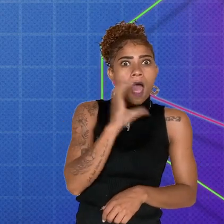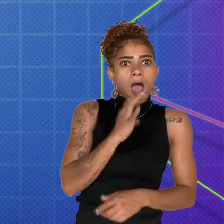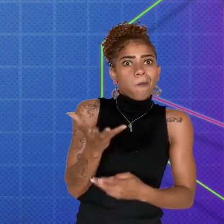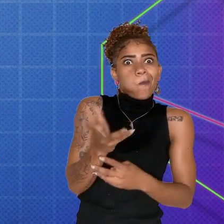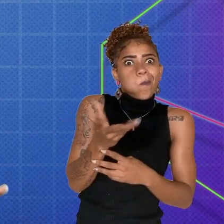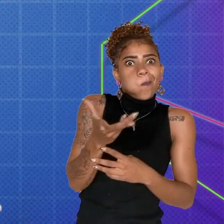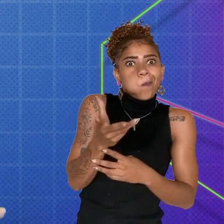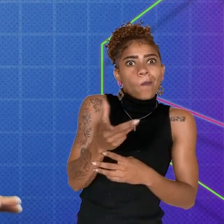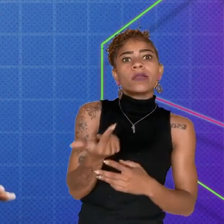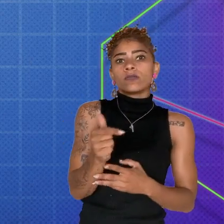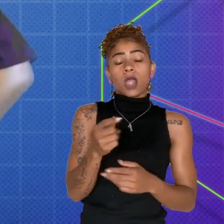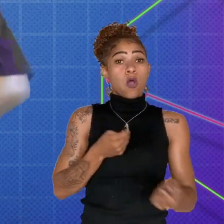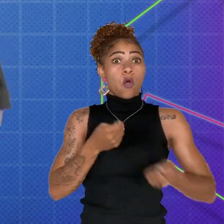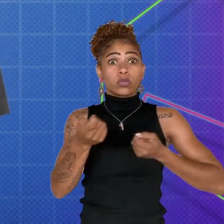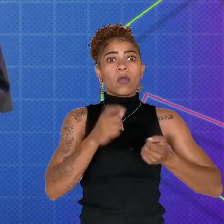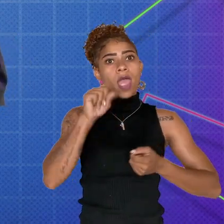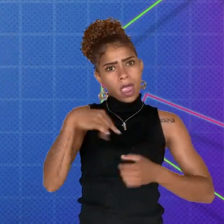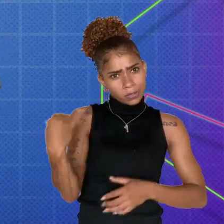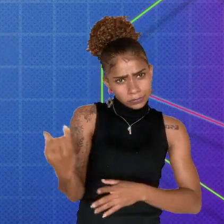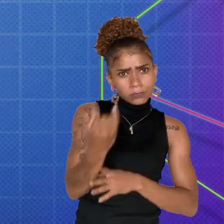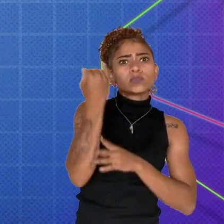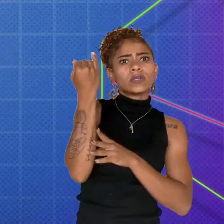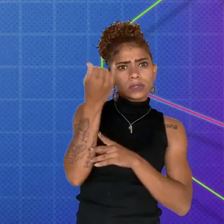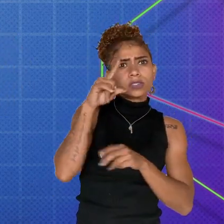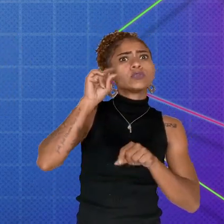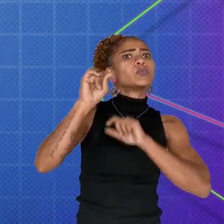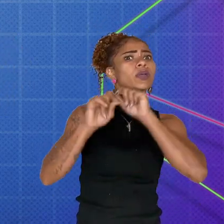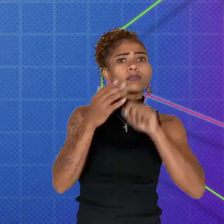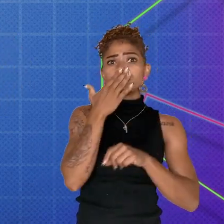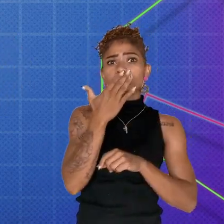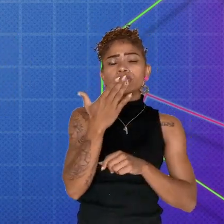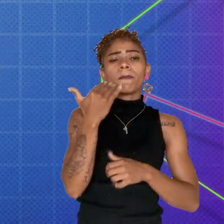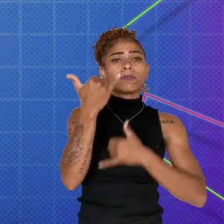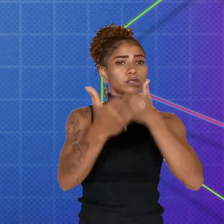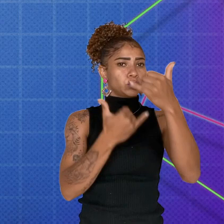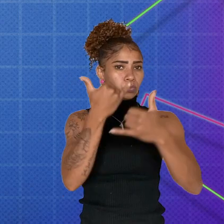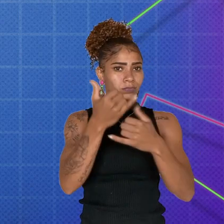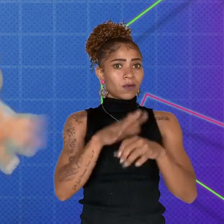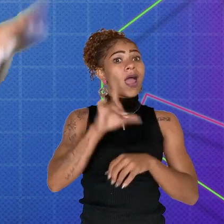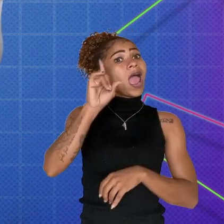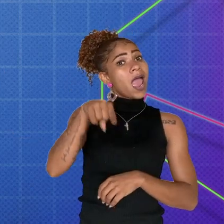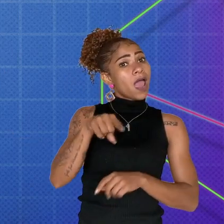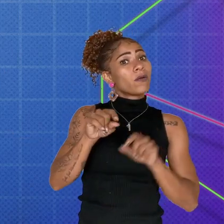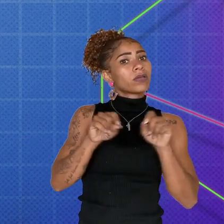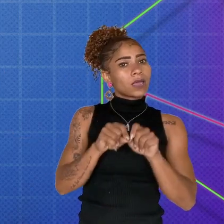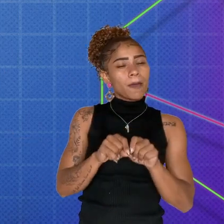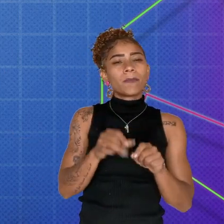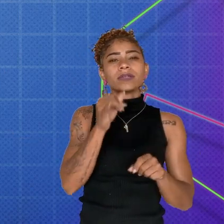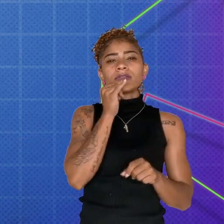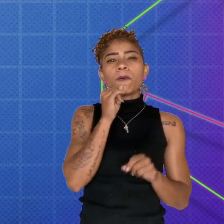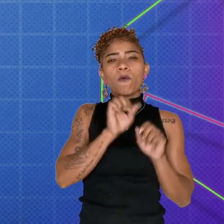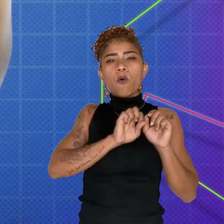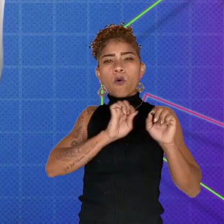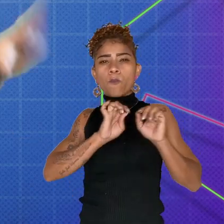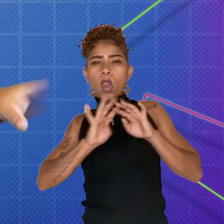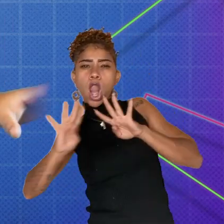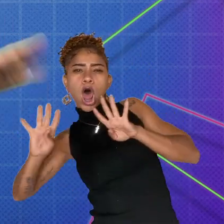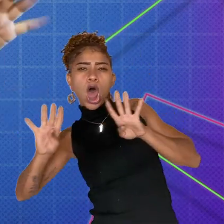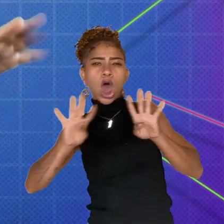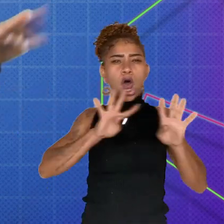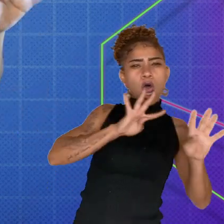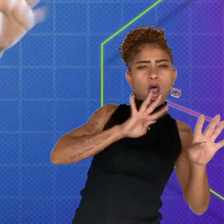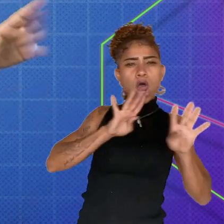urgência e imprevisibilidade e são uma parte importante da atmosfera sonora do jogo. Sons de multidões. Os